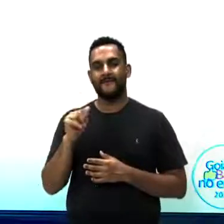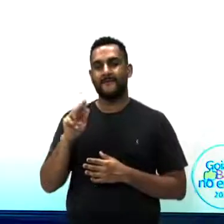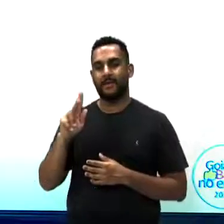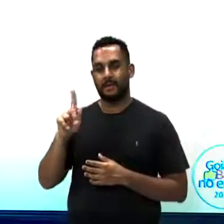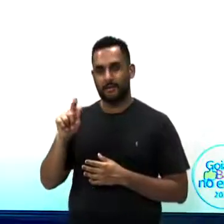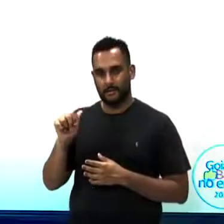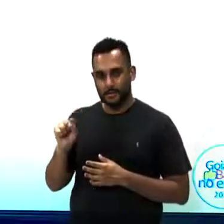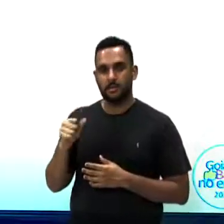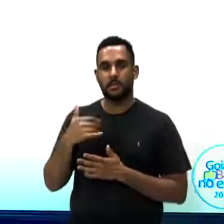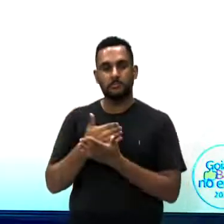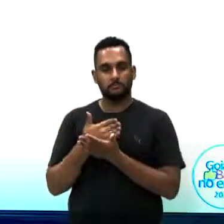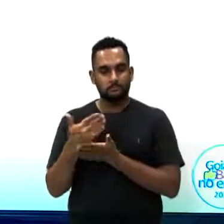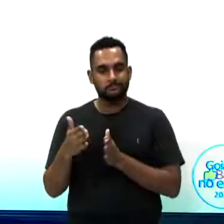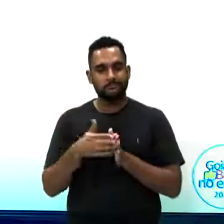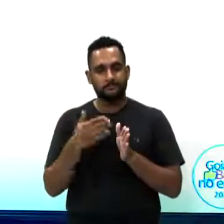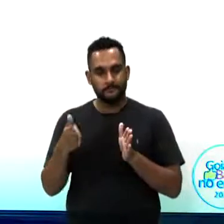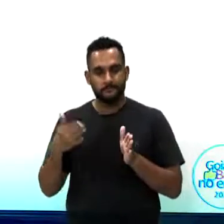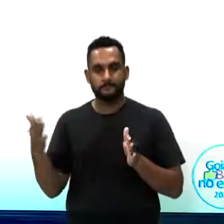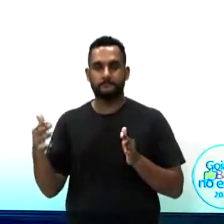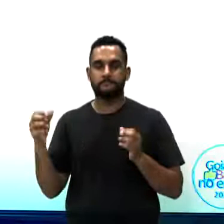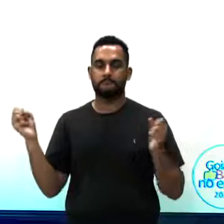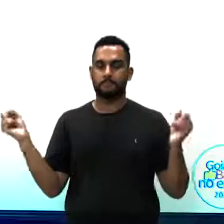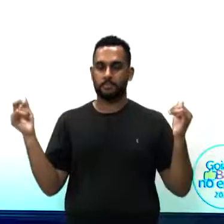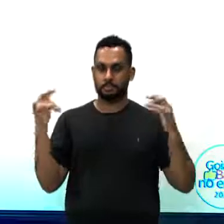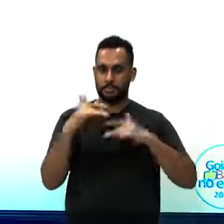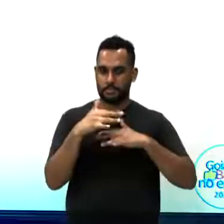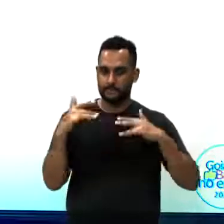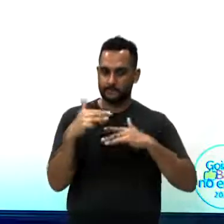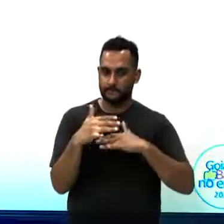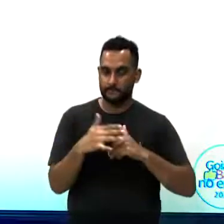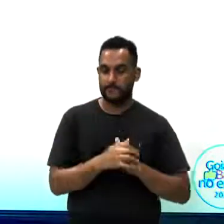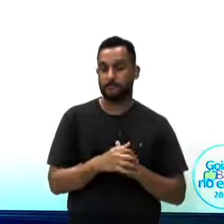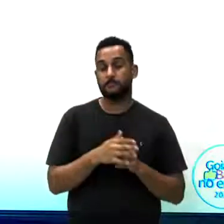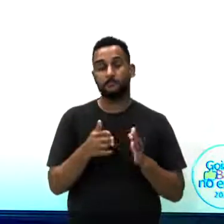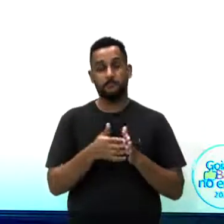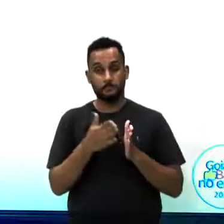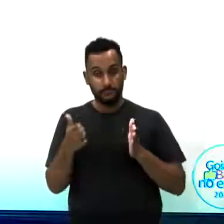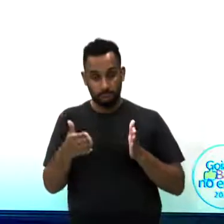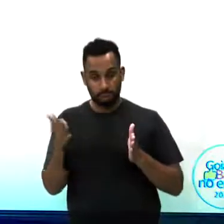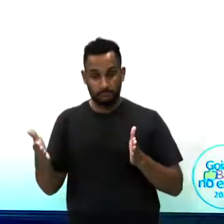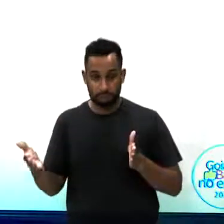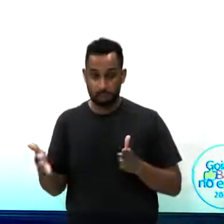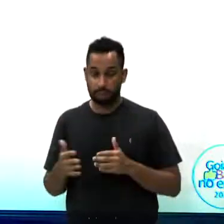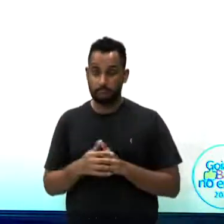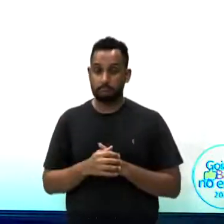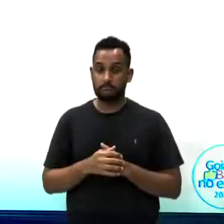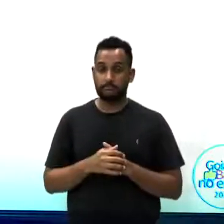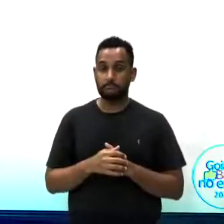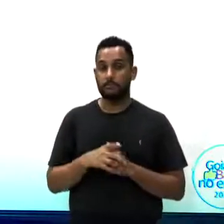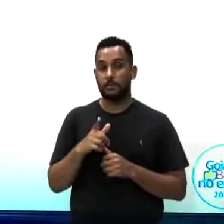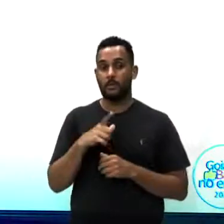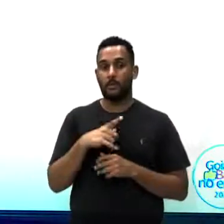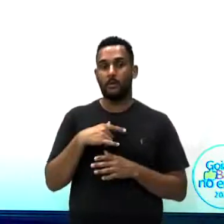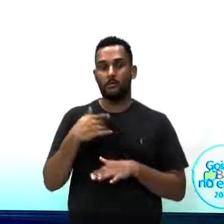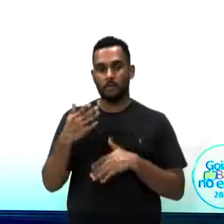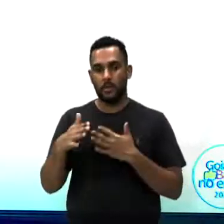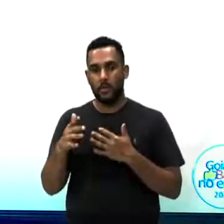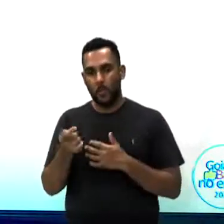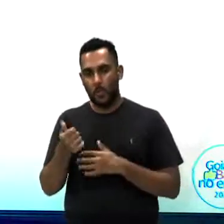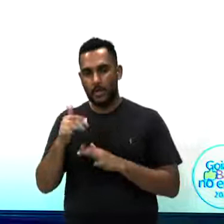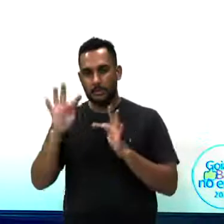impulsionar aí o processo de urbanização. Nesse processo, ainda terminando aí o período Vargas,